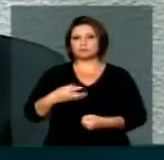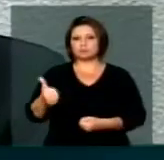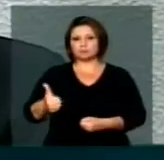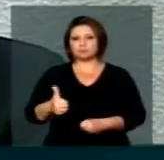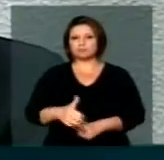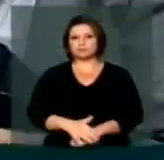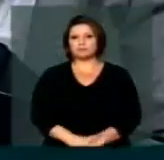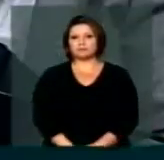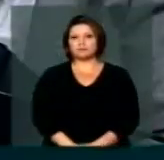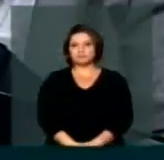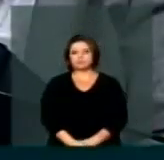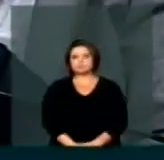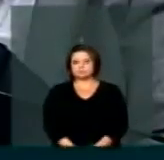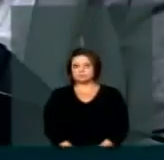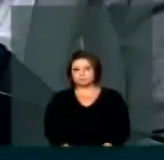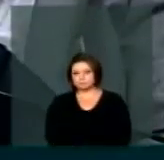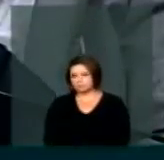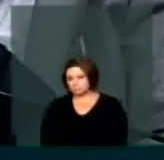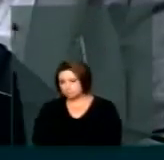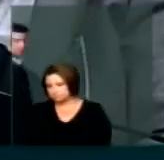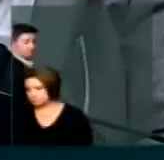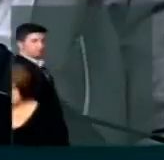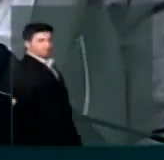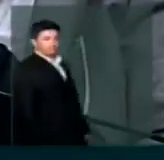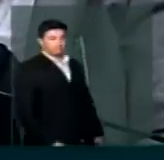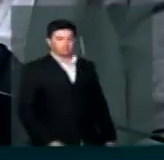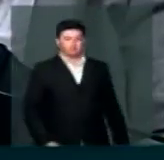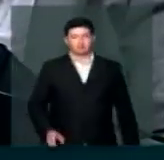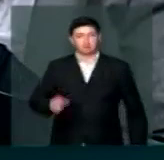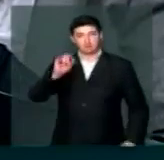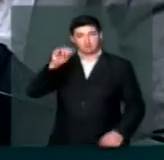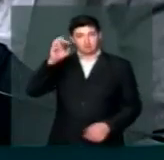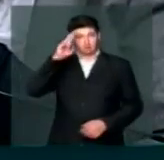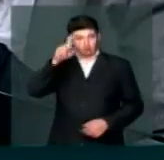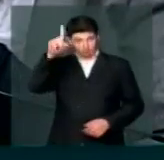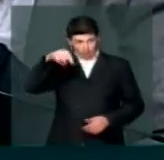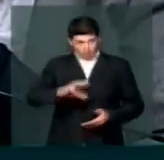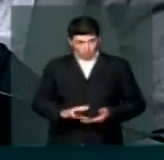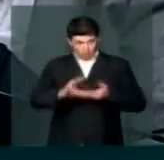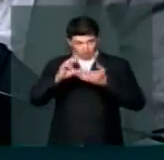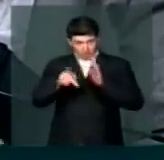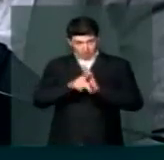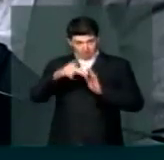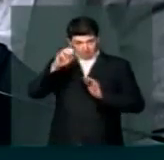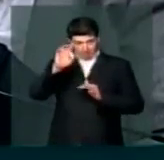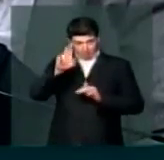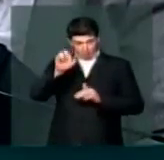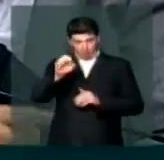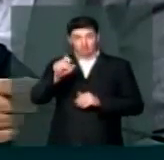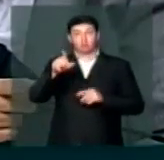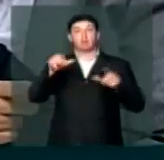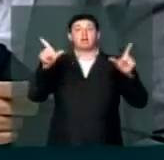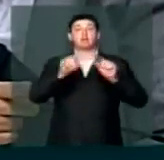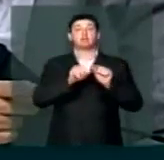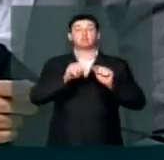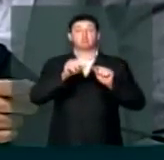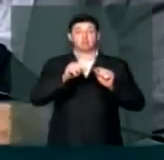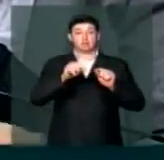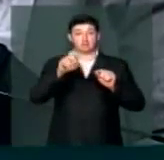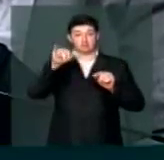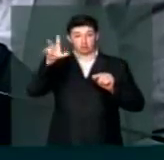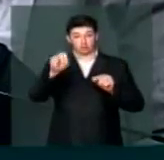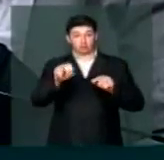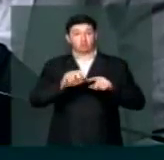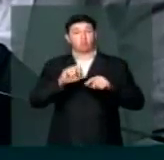senhor fosse conselheiro da Petrobras, o senhor teria votado com o parecer, o resumo executivo, ou teria votado